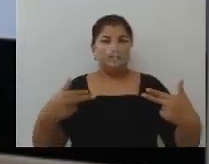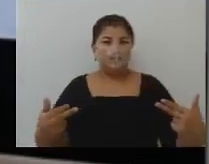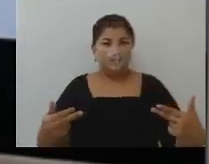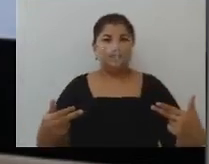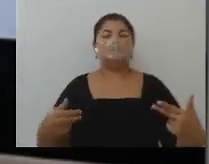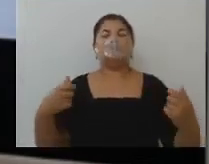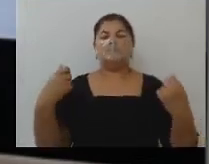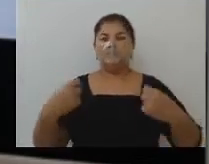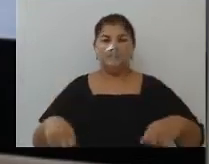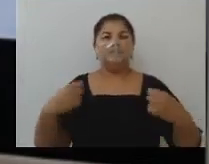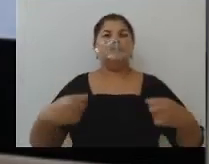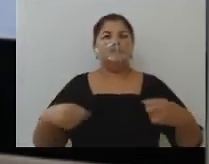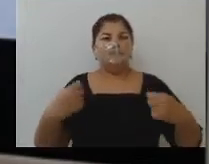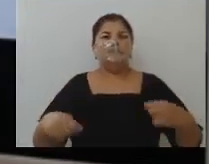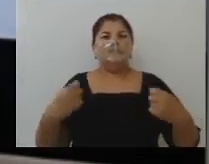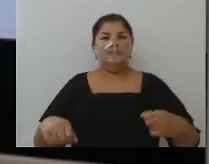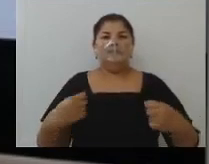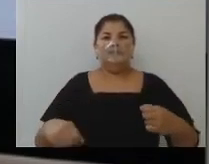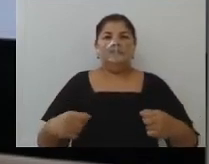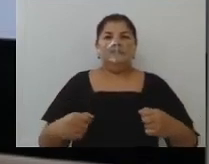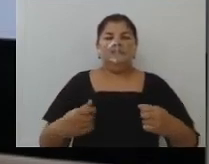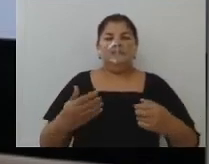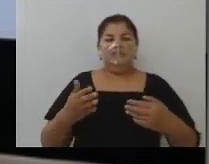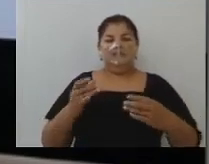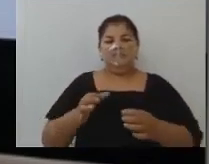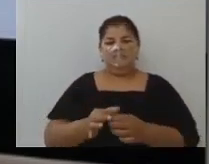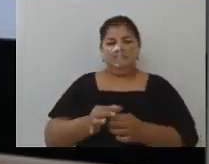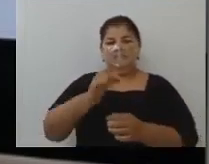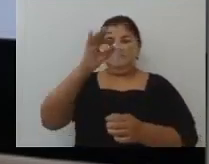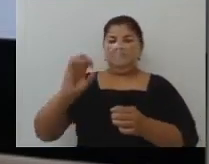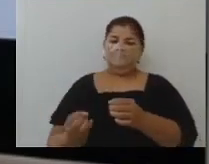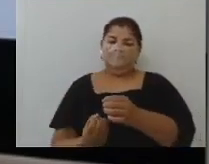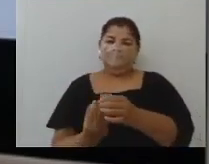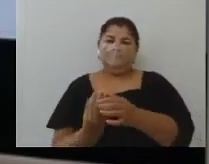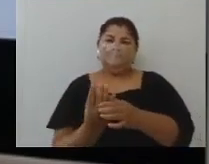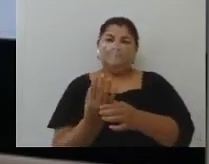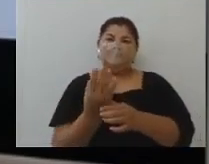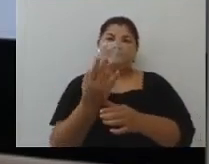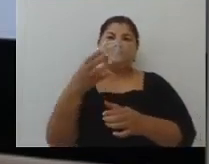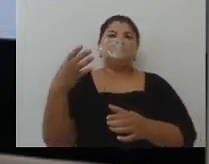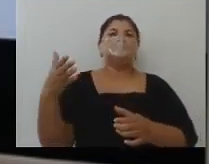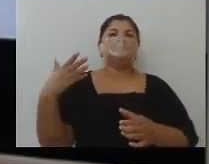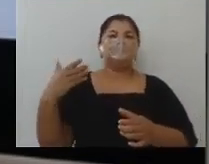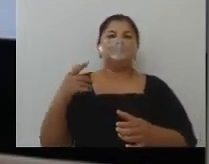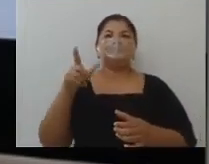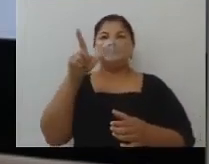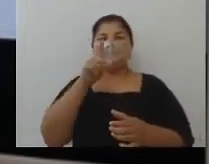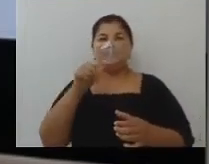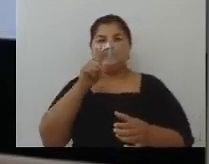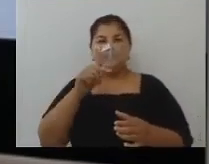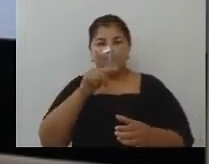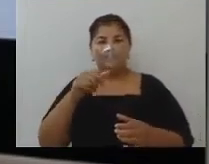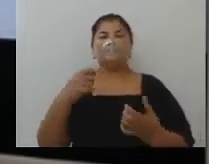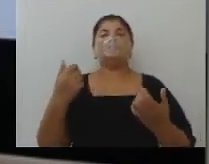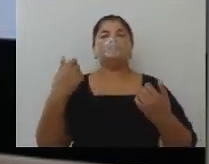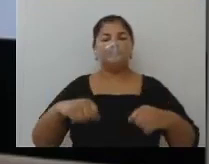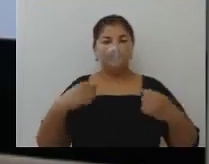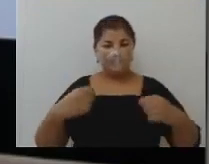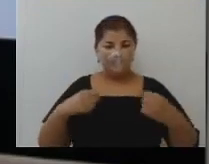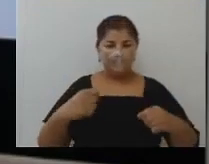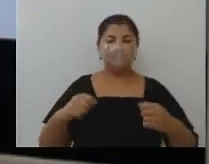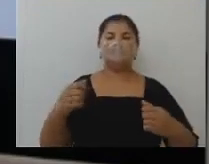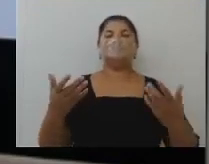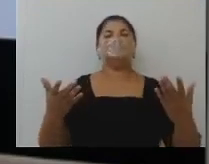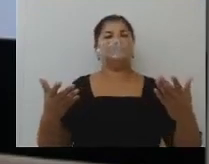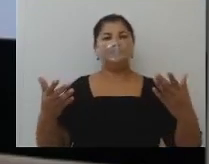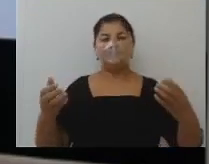meio material. Eu precisei de uma barra para o calor fluir. Eu precisei lá do líquido para que o calor fosse transportado por